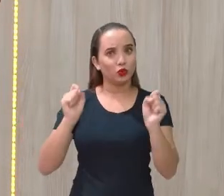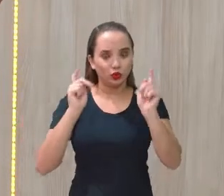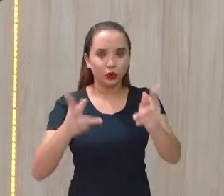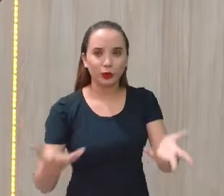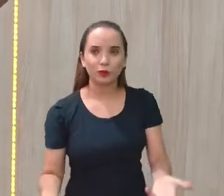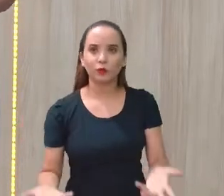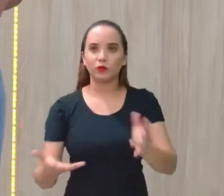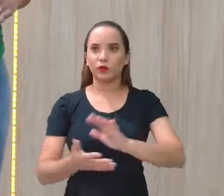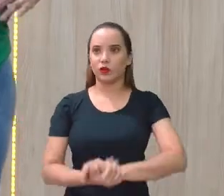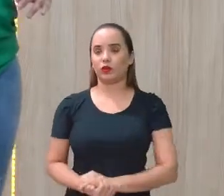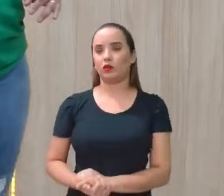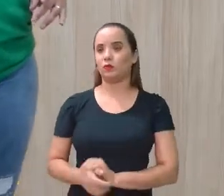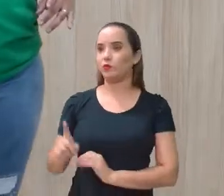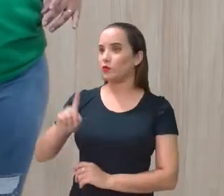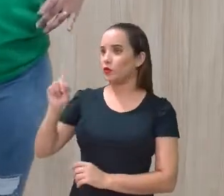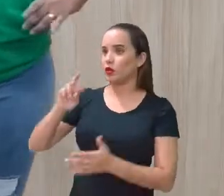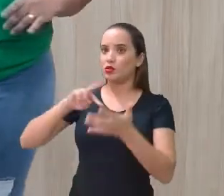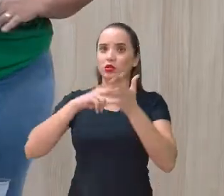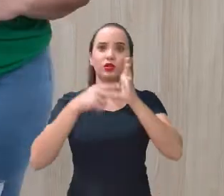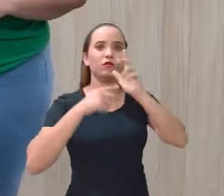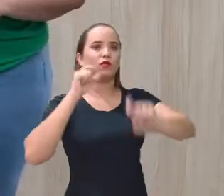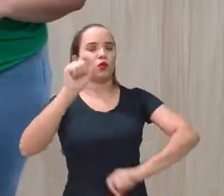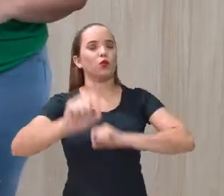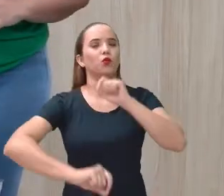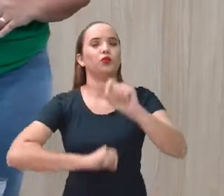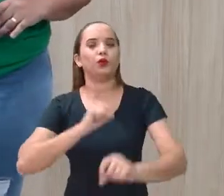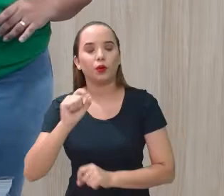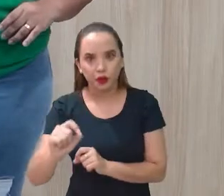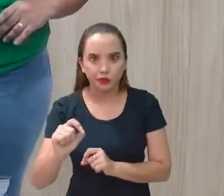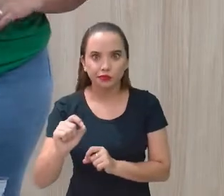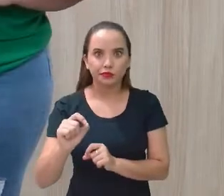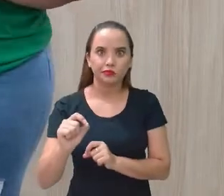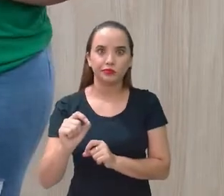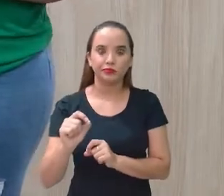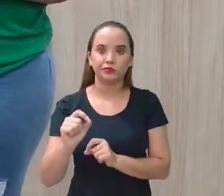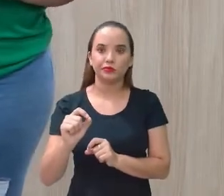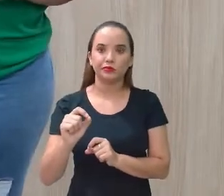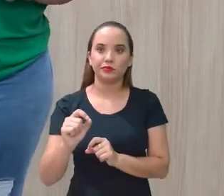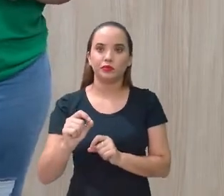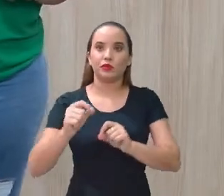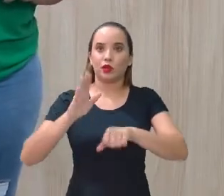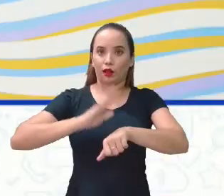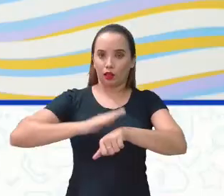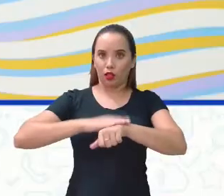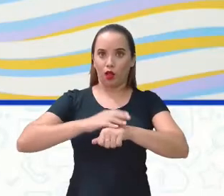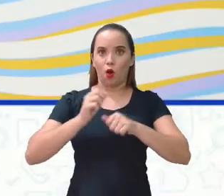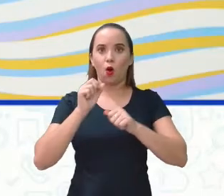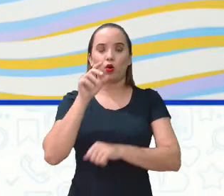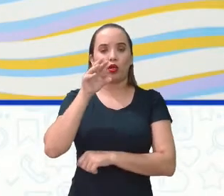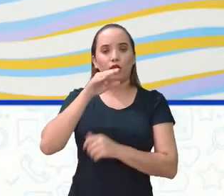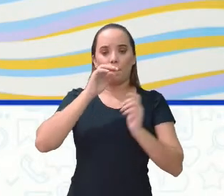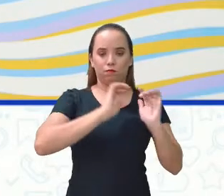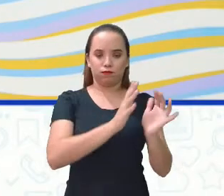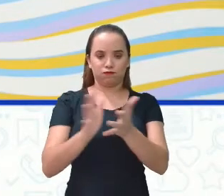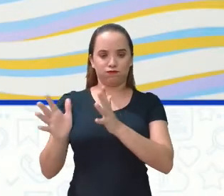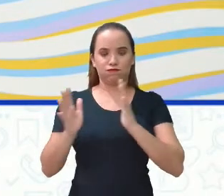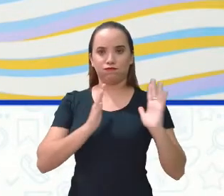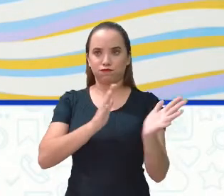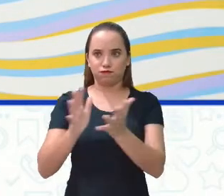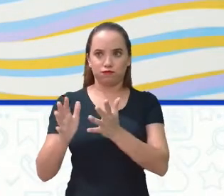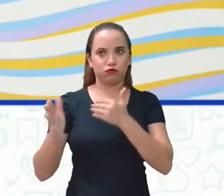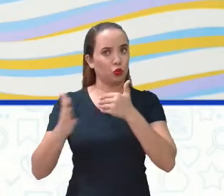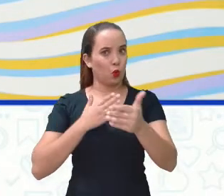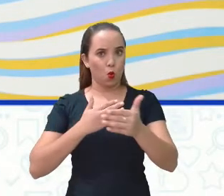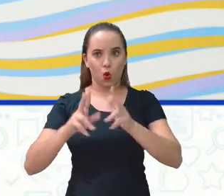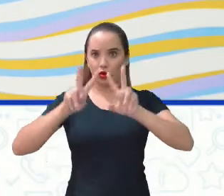ok? Então, ó, isso significa dizer que numa exposição oral, seja de qual